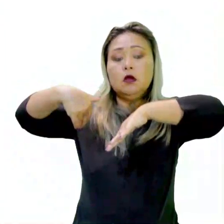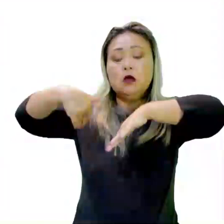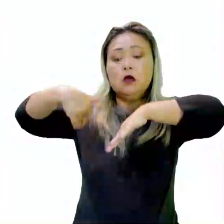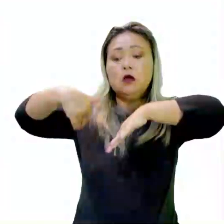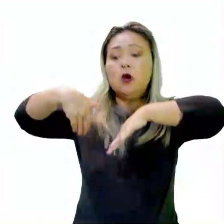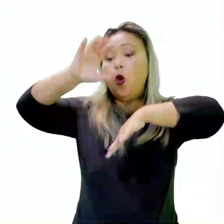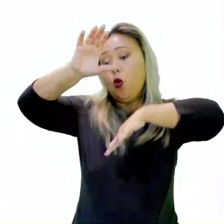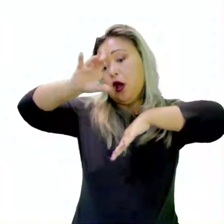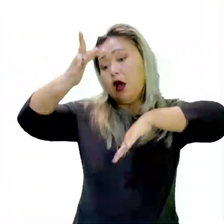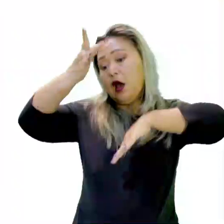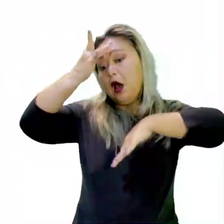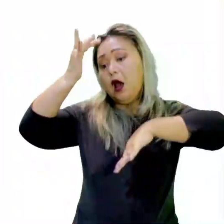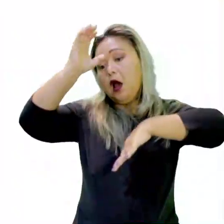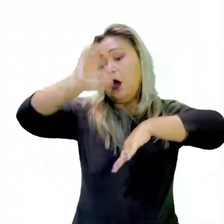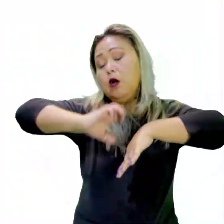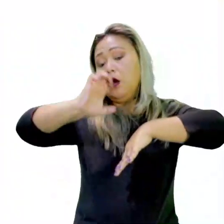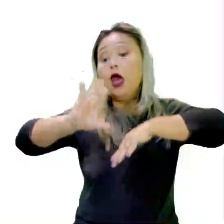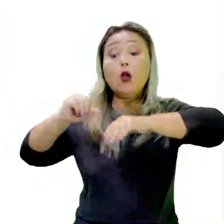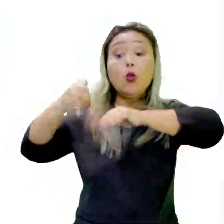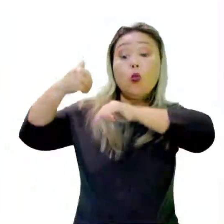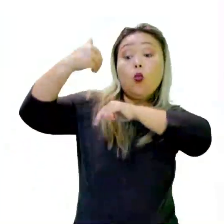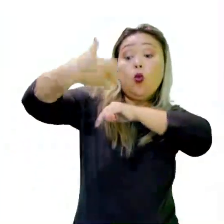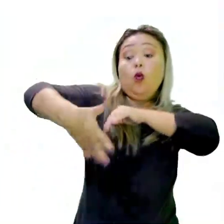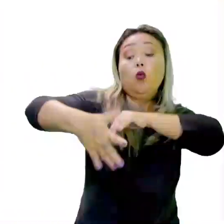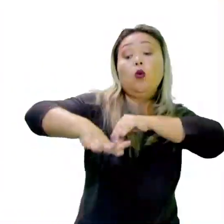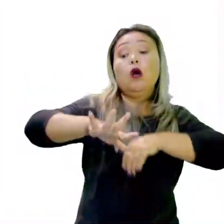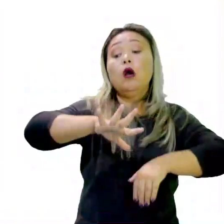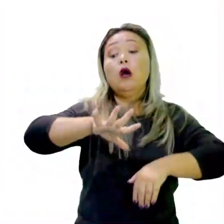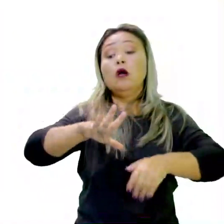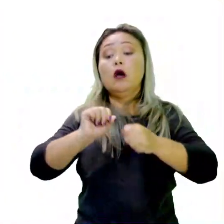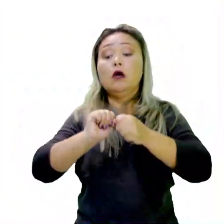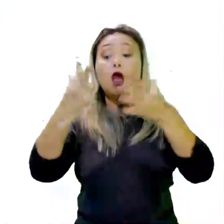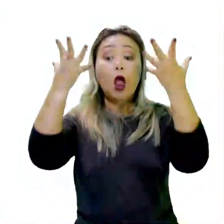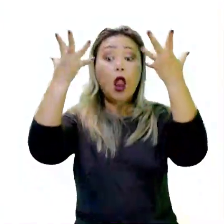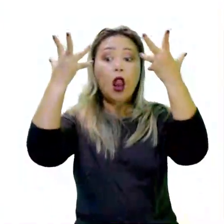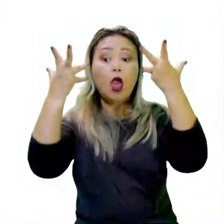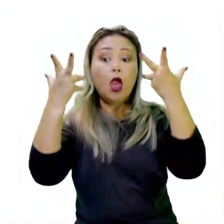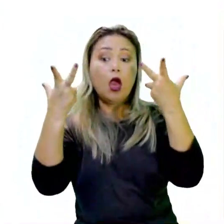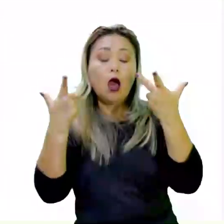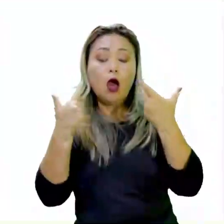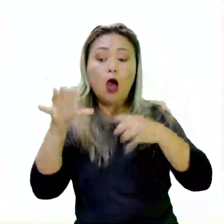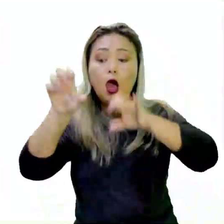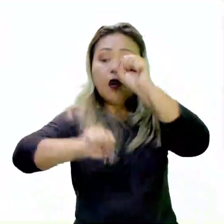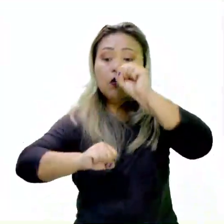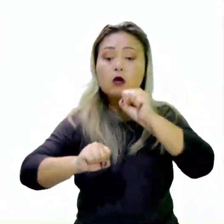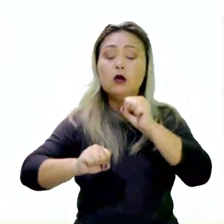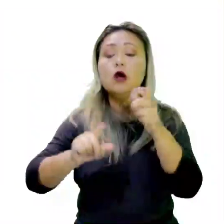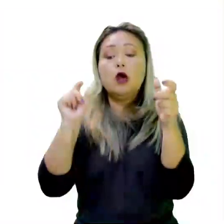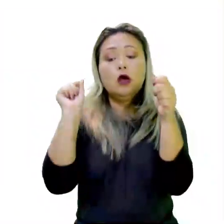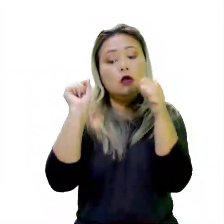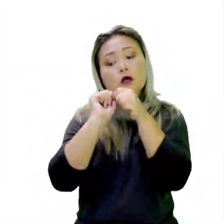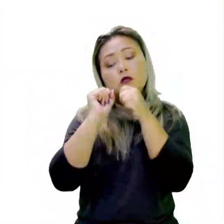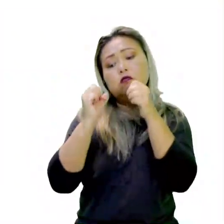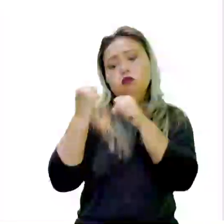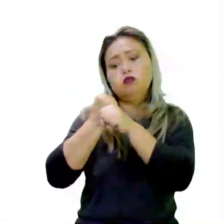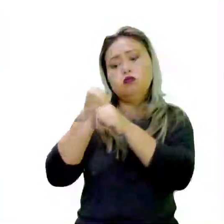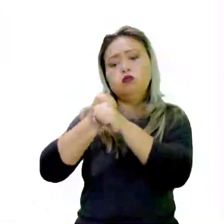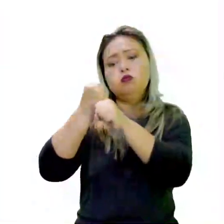os cristãos eram lançados aos leões. O Coliseu foi construído assim por volta